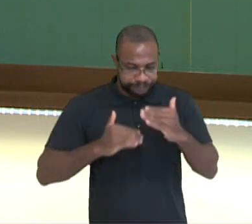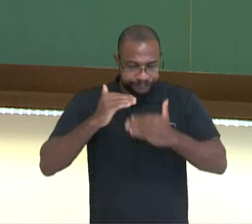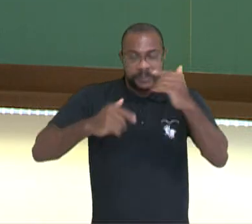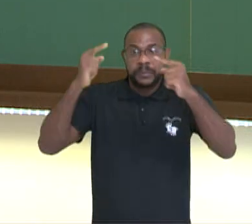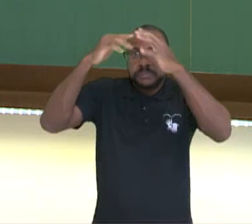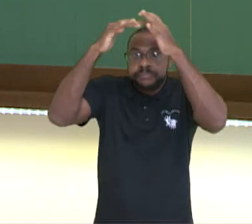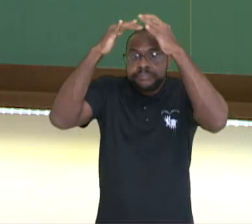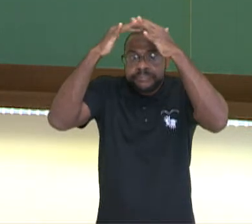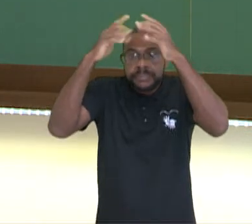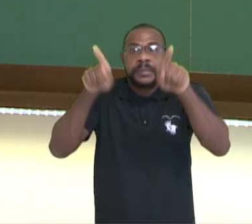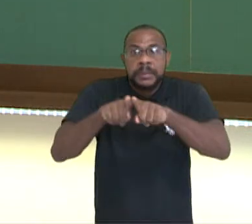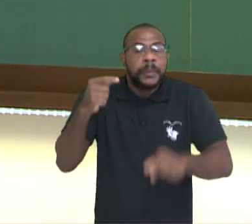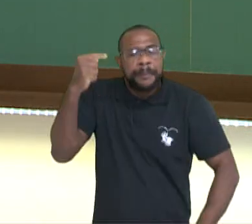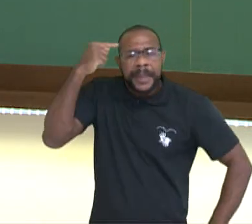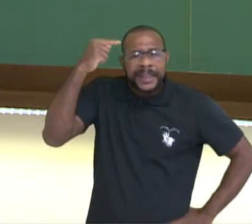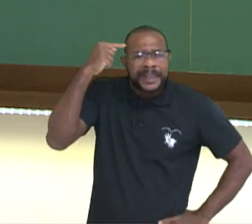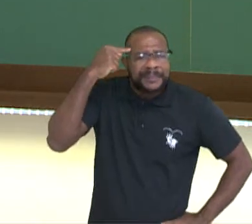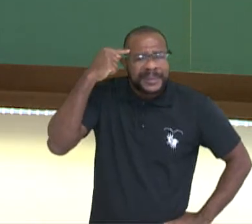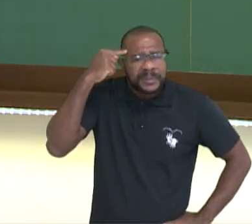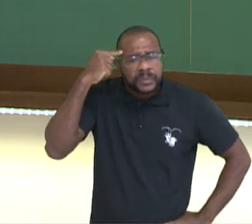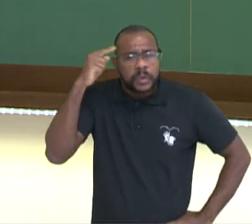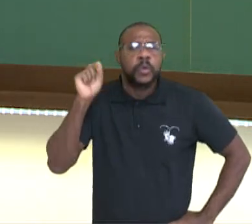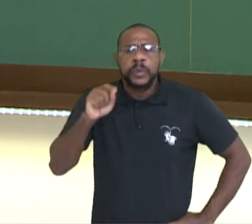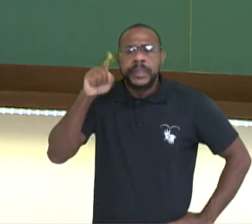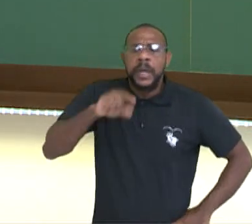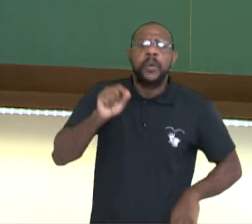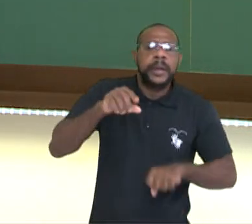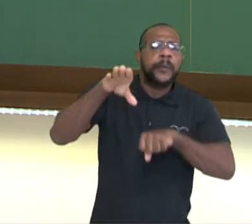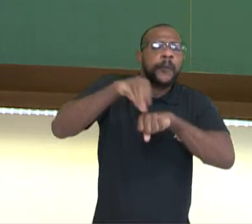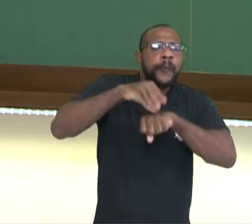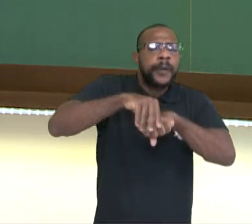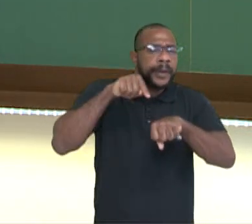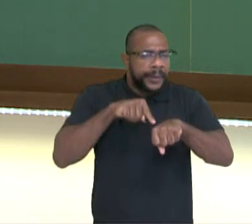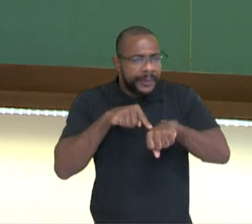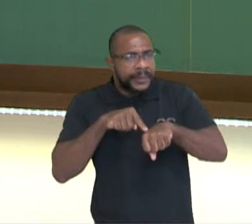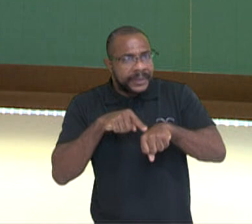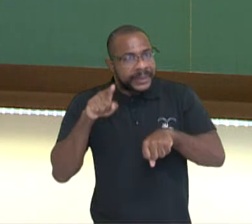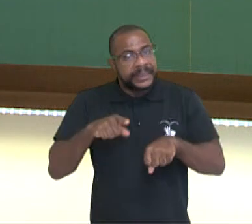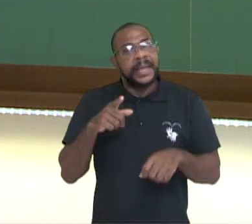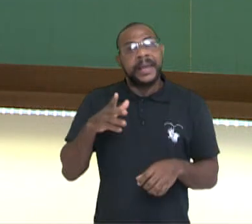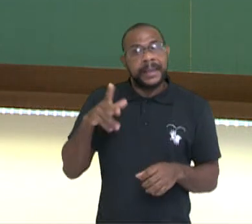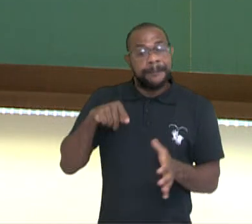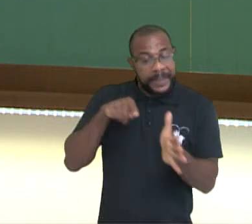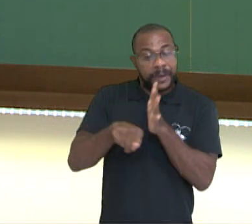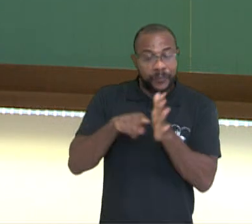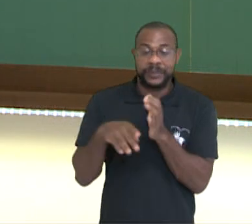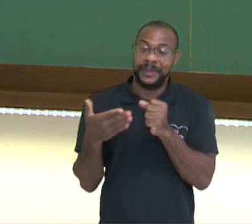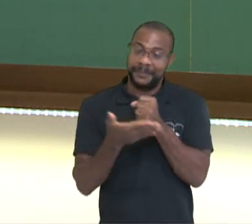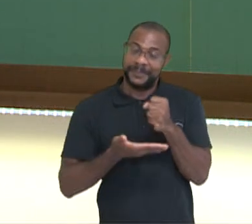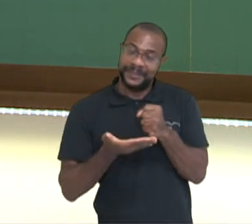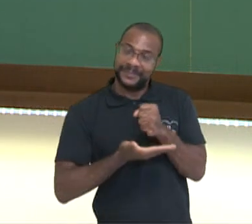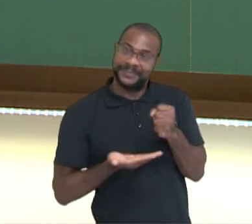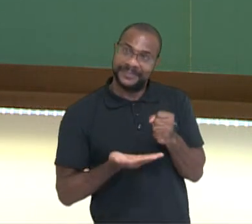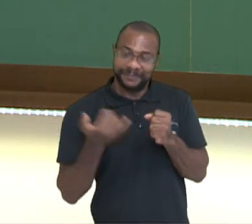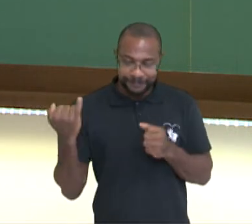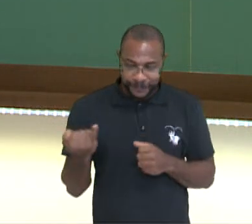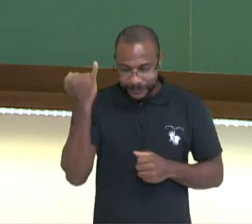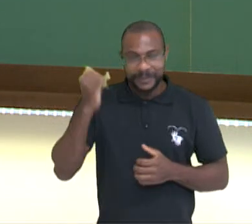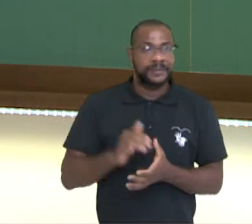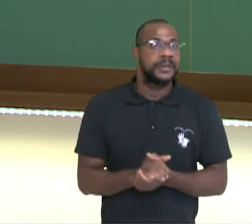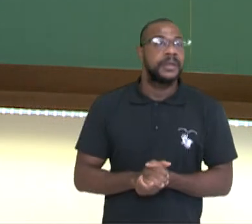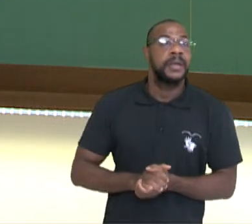ou seja, o pensamento sobre o que é conhecimento, que é uma das perguntas fundamentais da filosofia. Então, desde